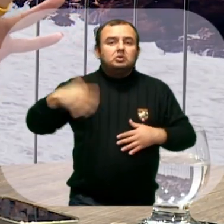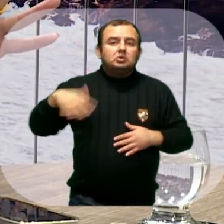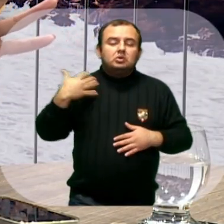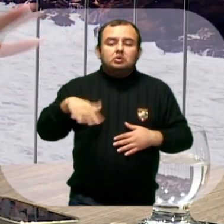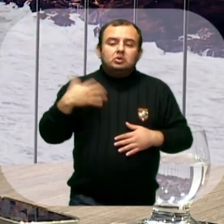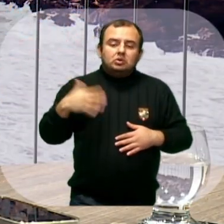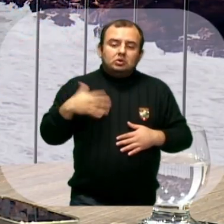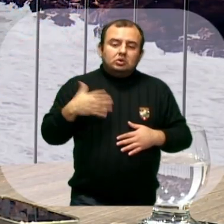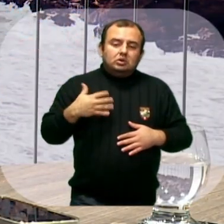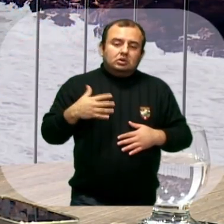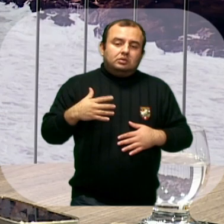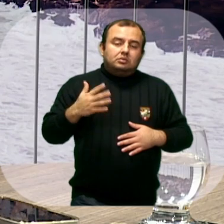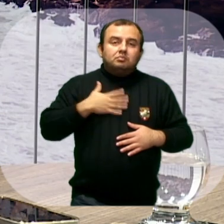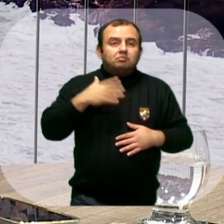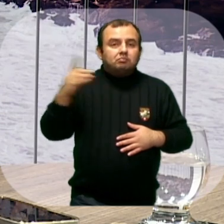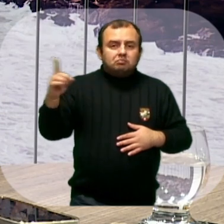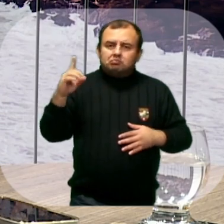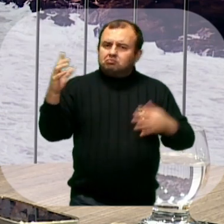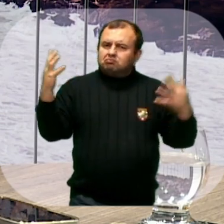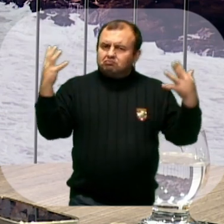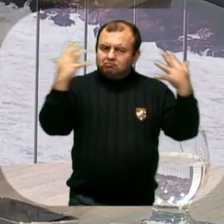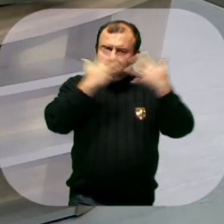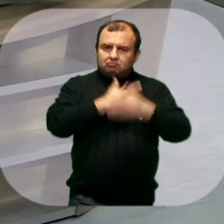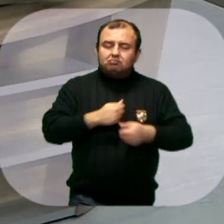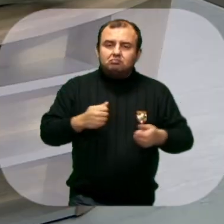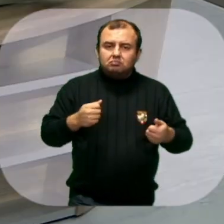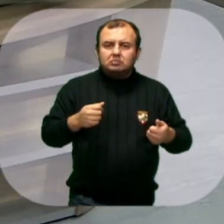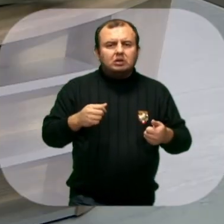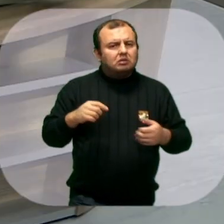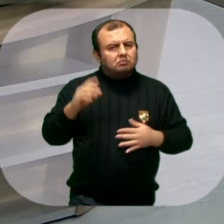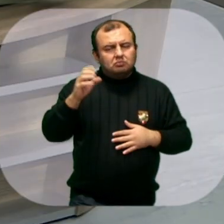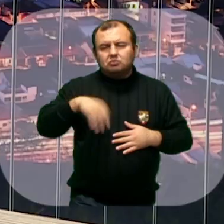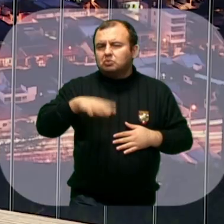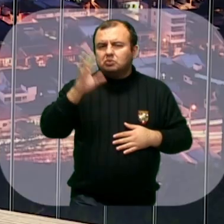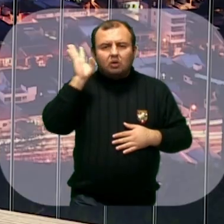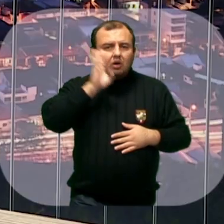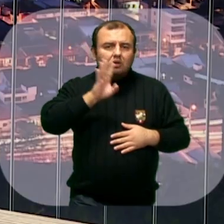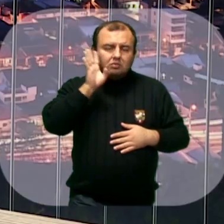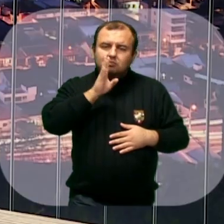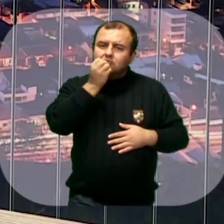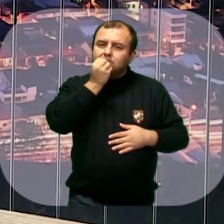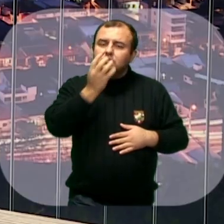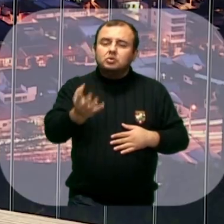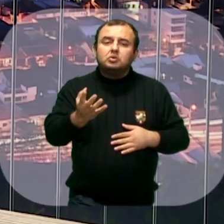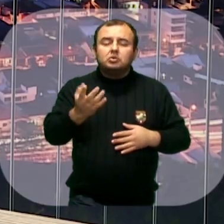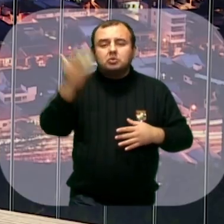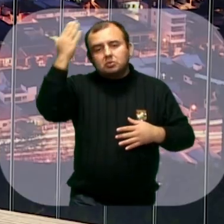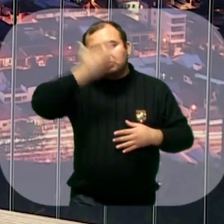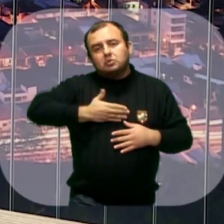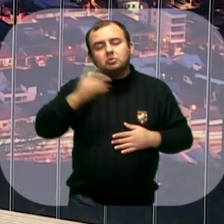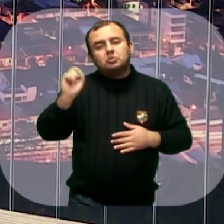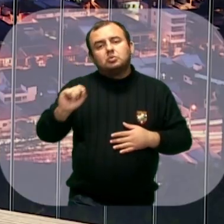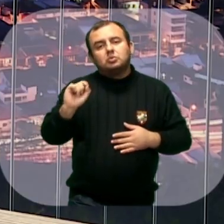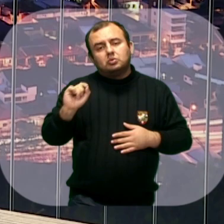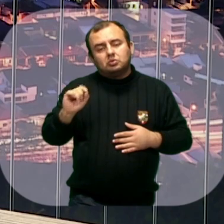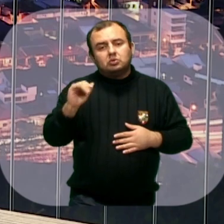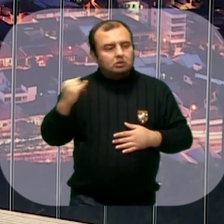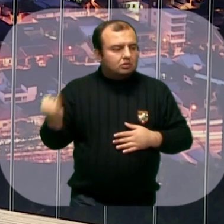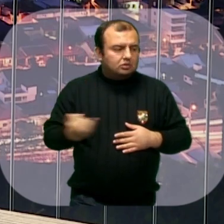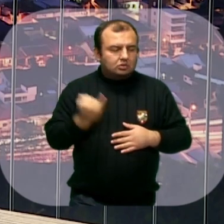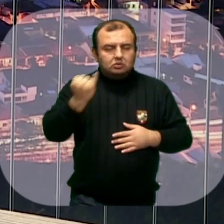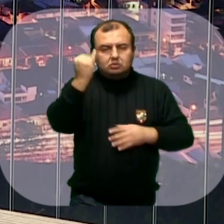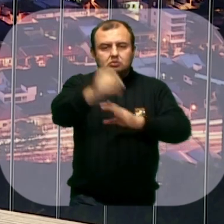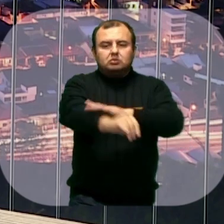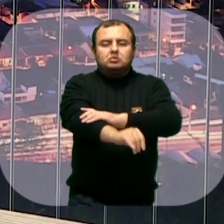na hora que eu vi assim, meu Deus, que riqueza! É uma riqueza muito grande e assim, isso só comprova a